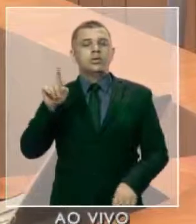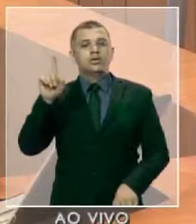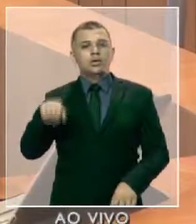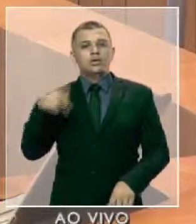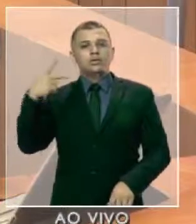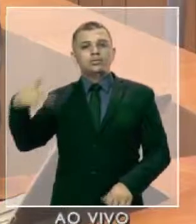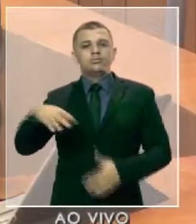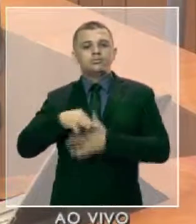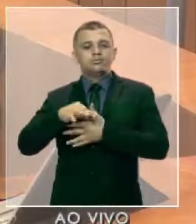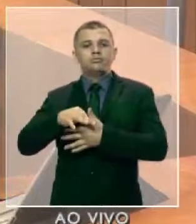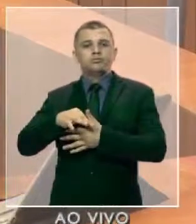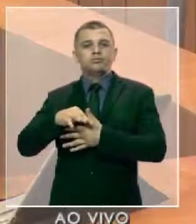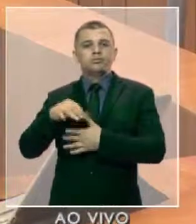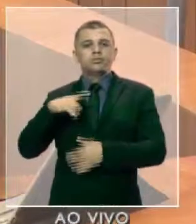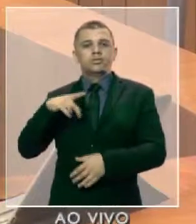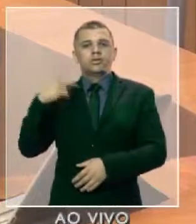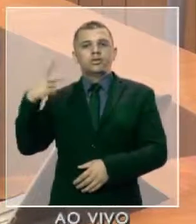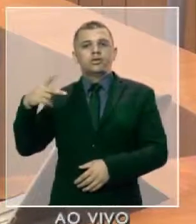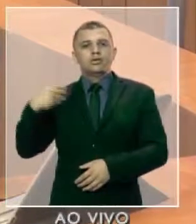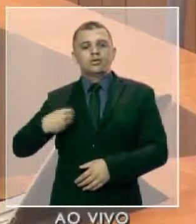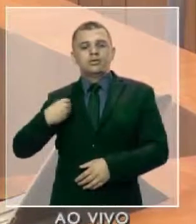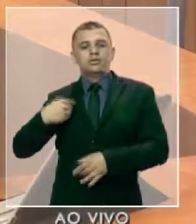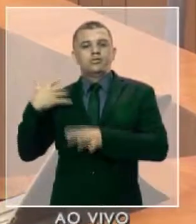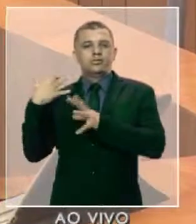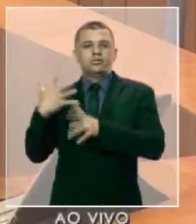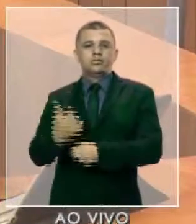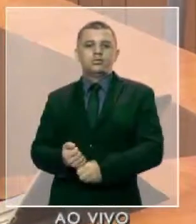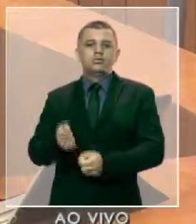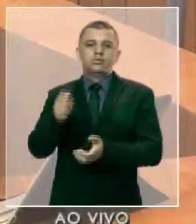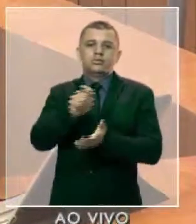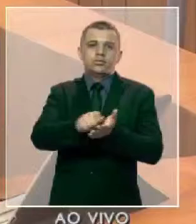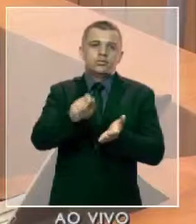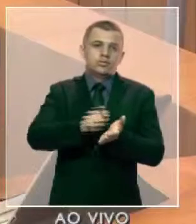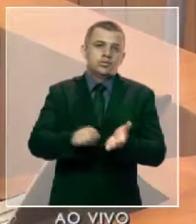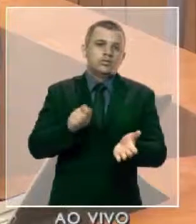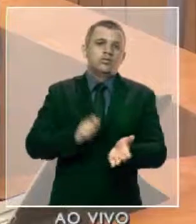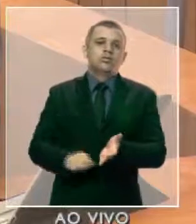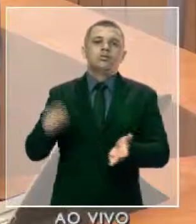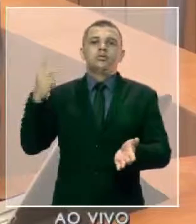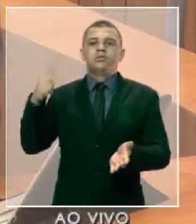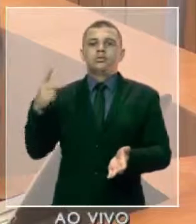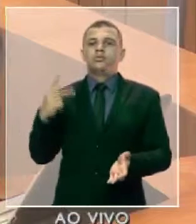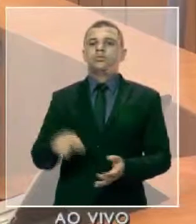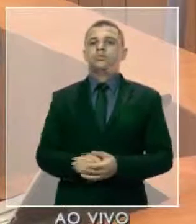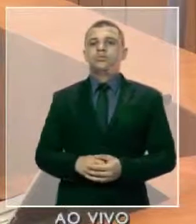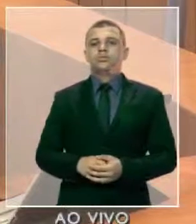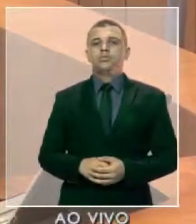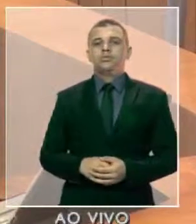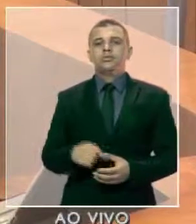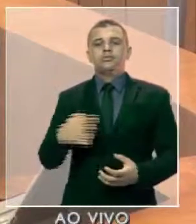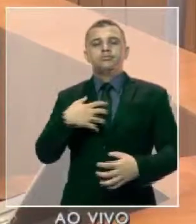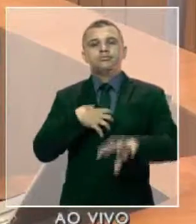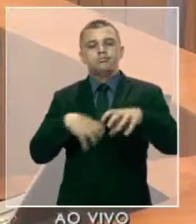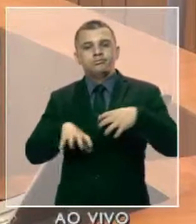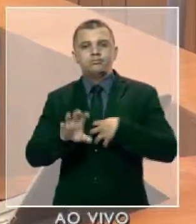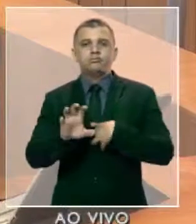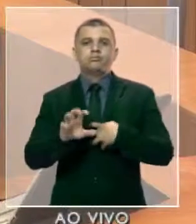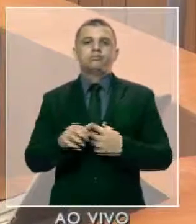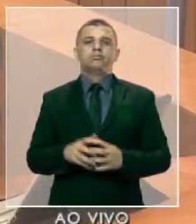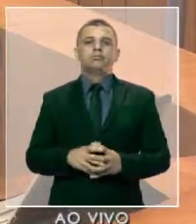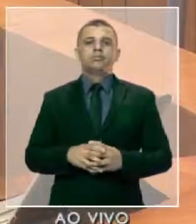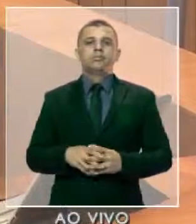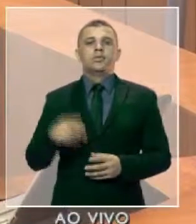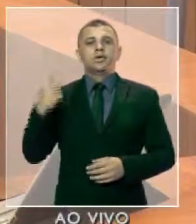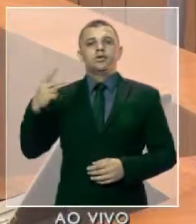essência através do seu legado, da sua escrita, da sua sensibilização, da